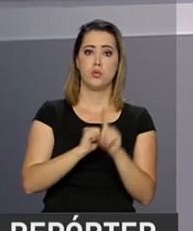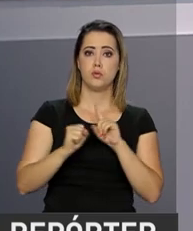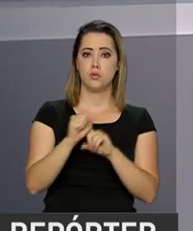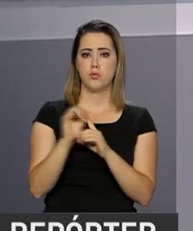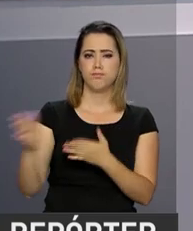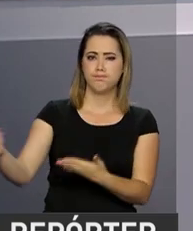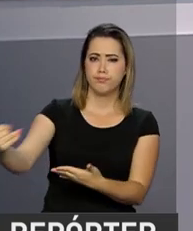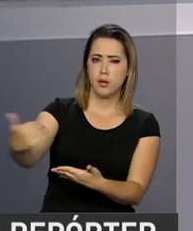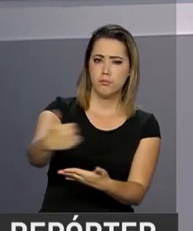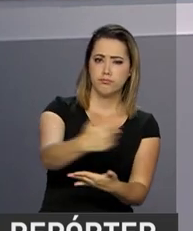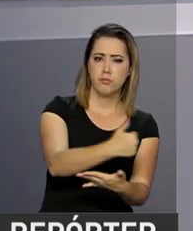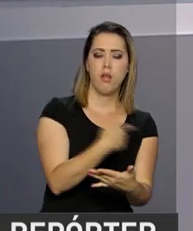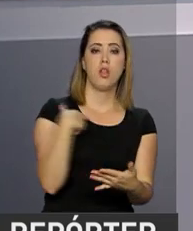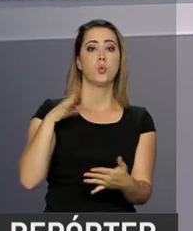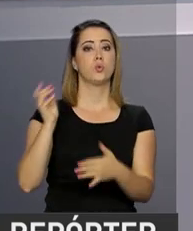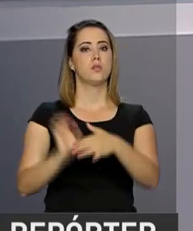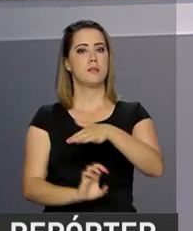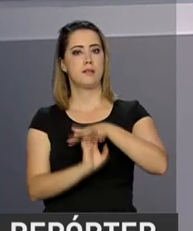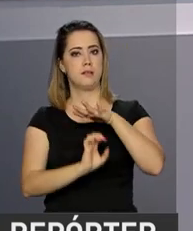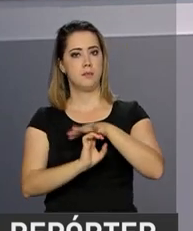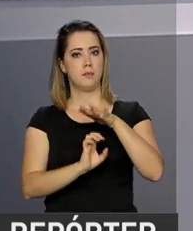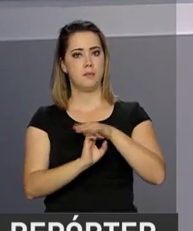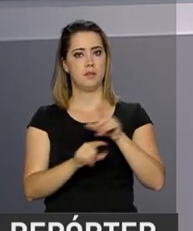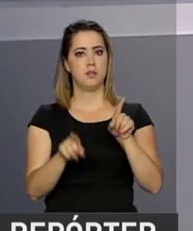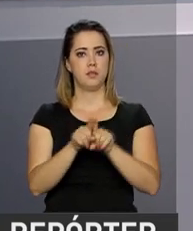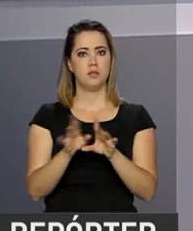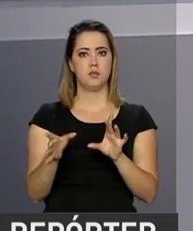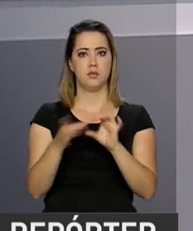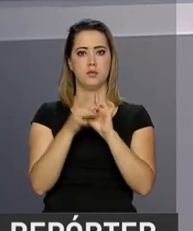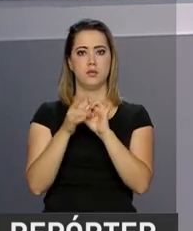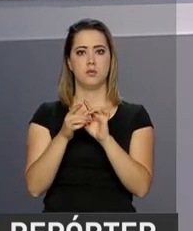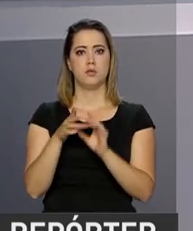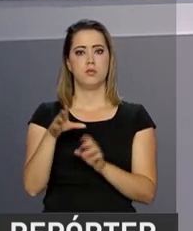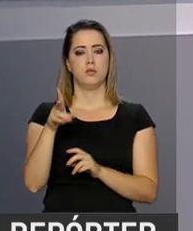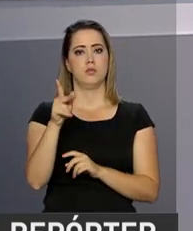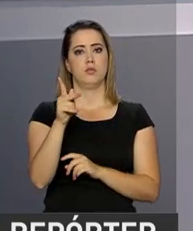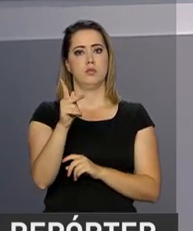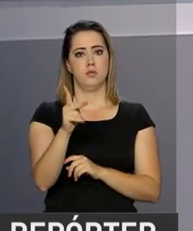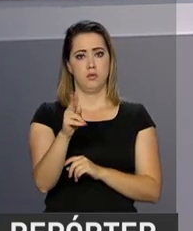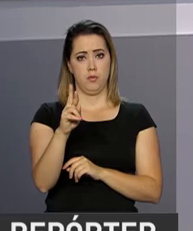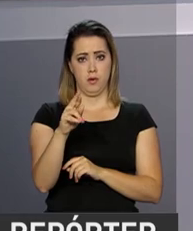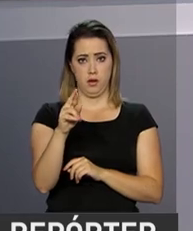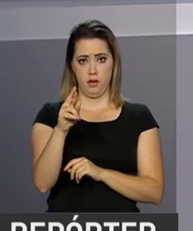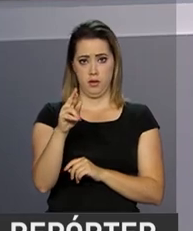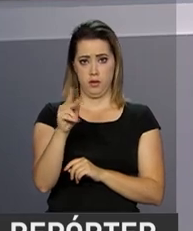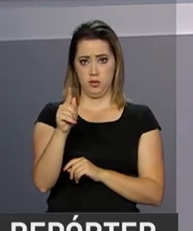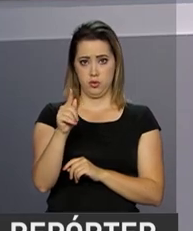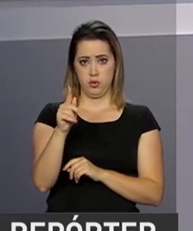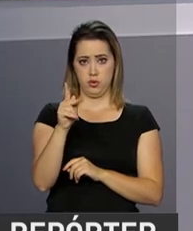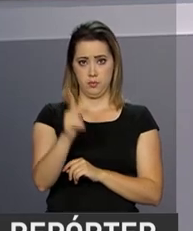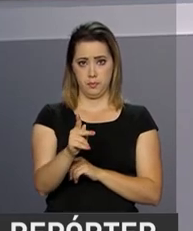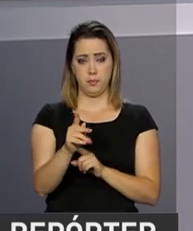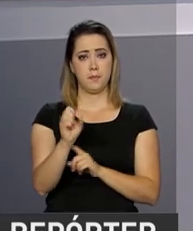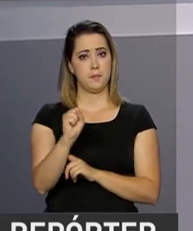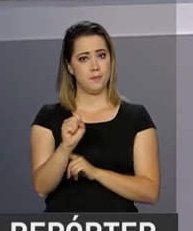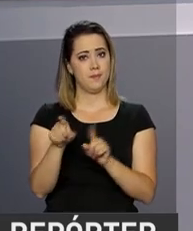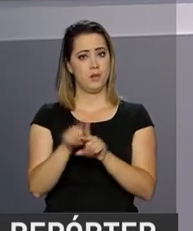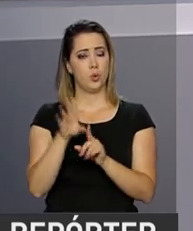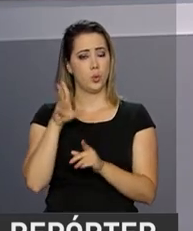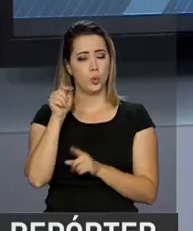recolhida de todas as empresas e entidades vinculadas ao regime geral da Previdência Social e o repasse é feito